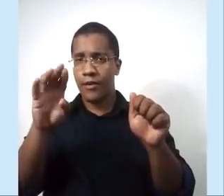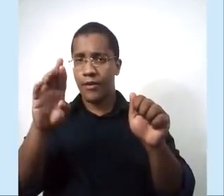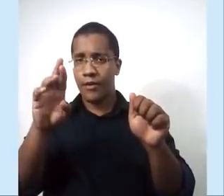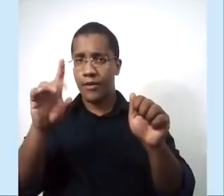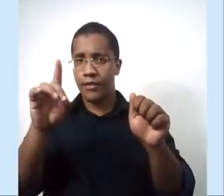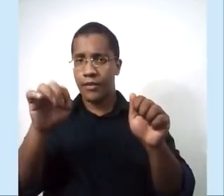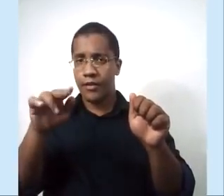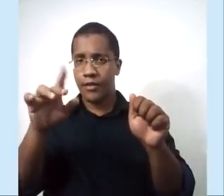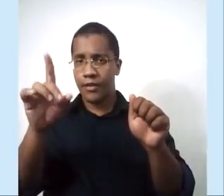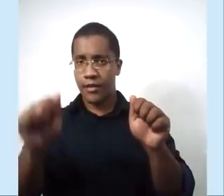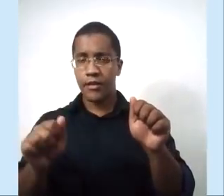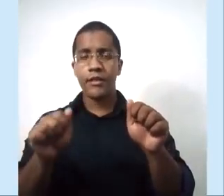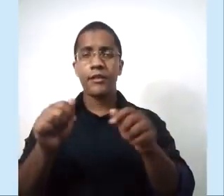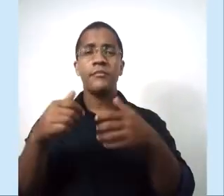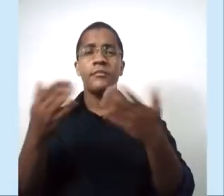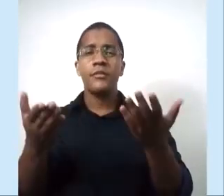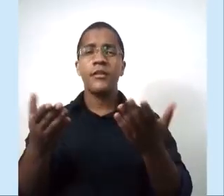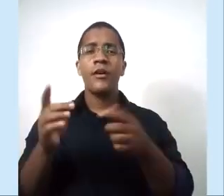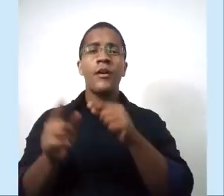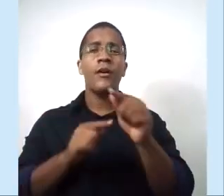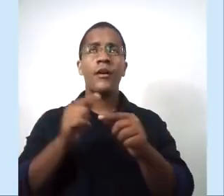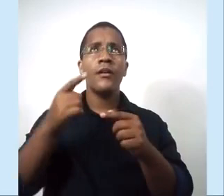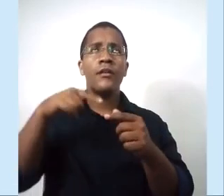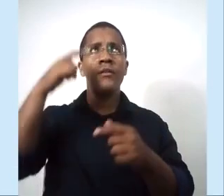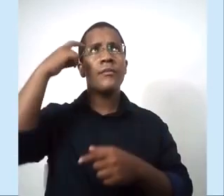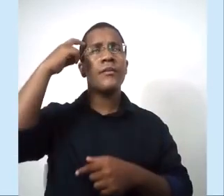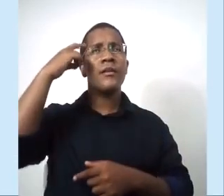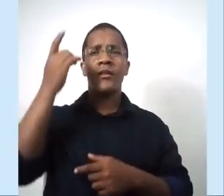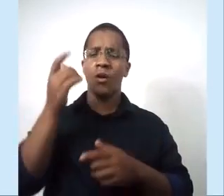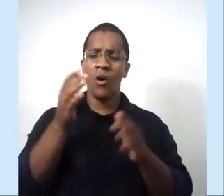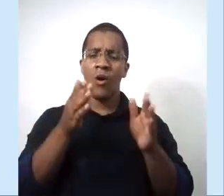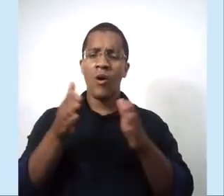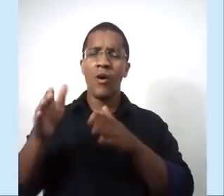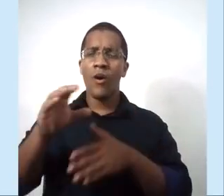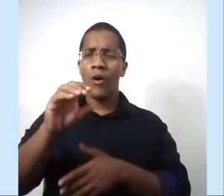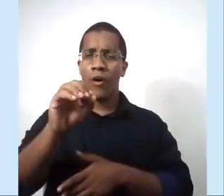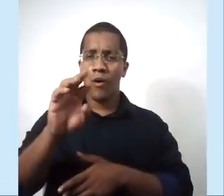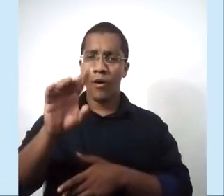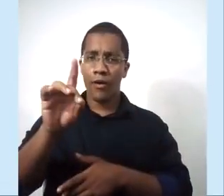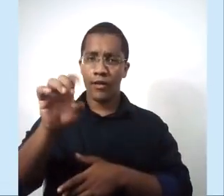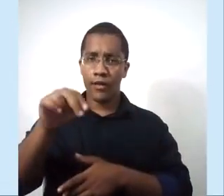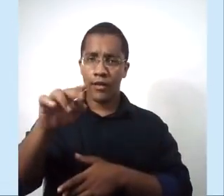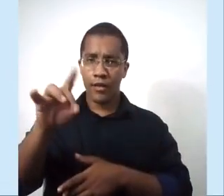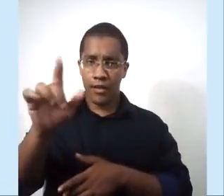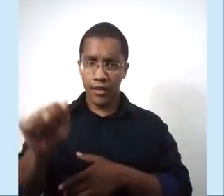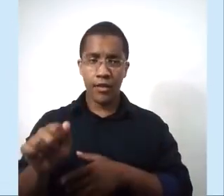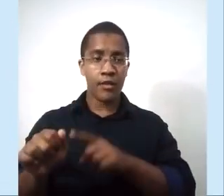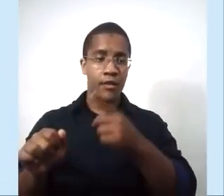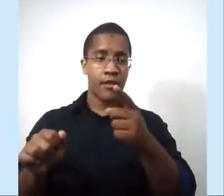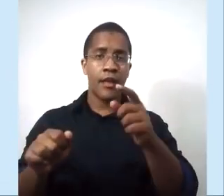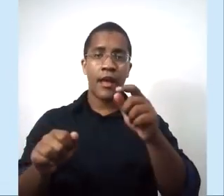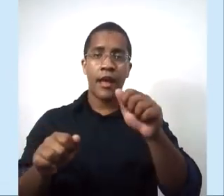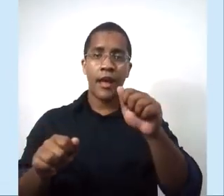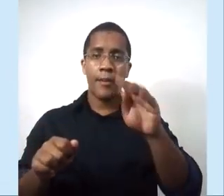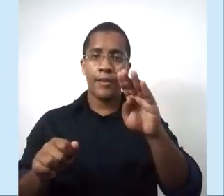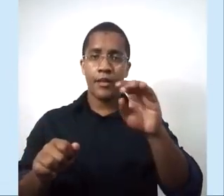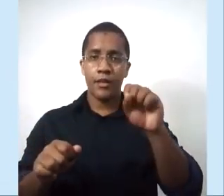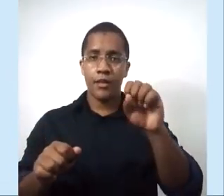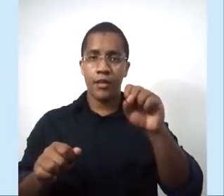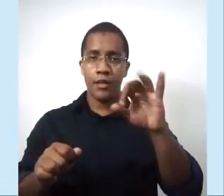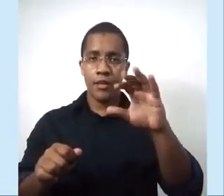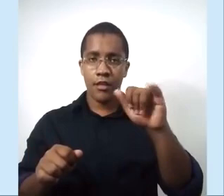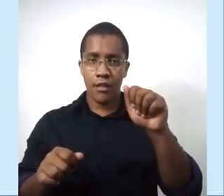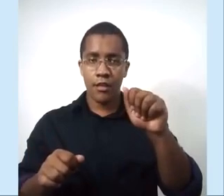Ok? Então, ó, isso nos leva o quê? Essa ideia de par ordenado, essa ideia de abscissa e ordenada, leva